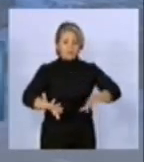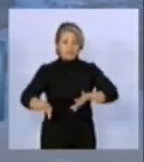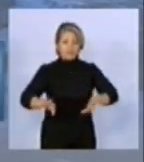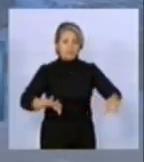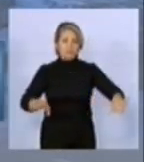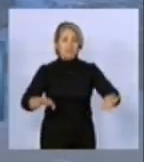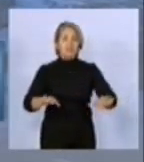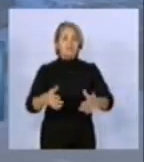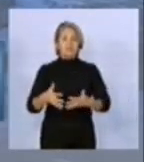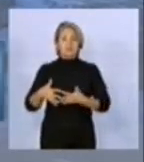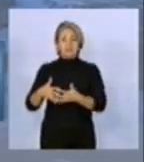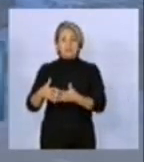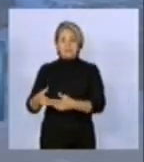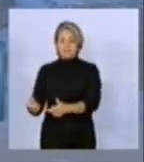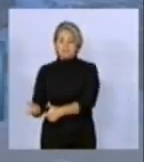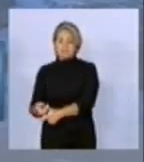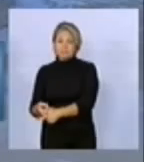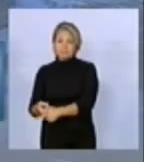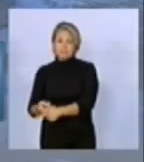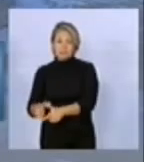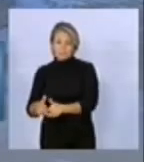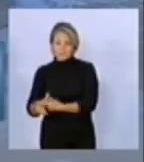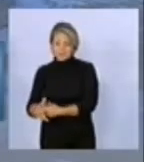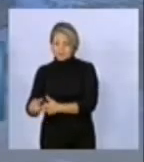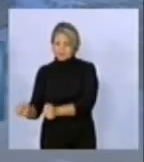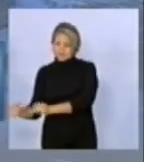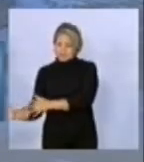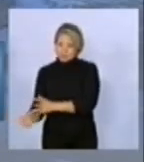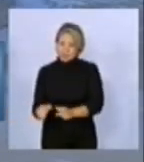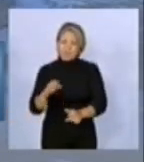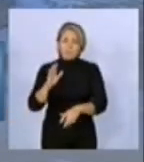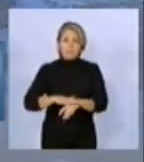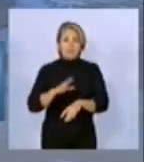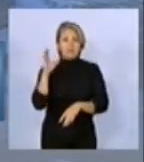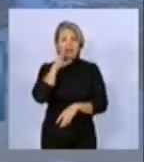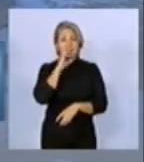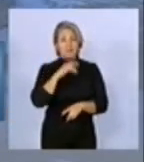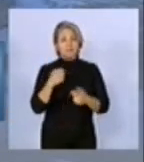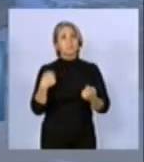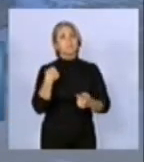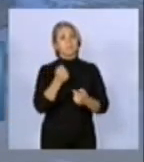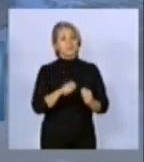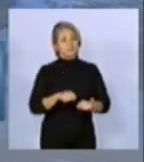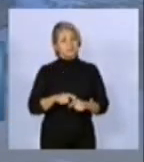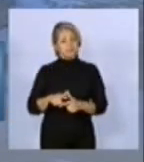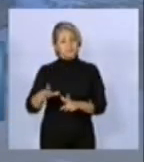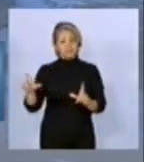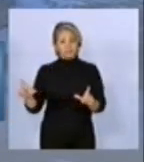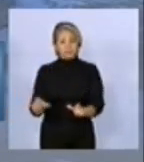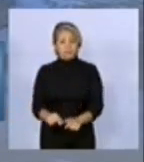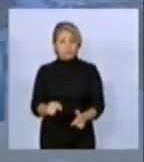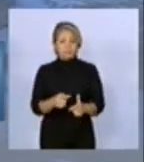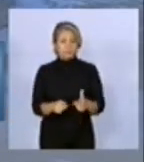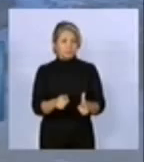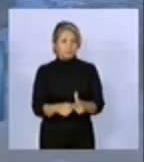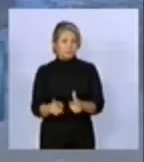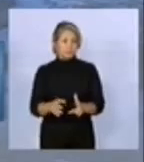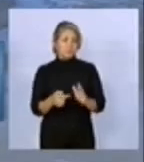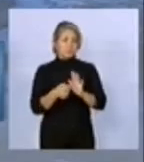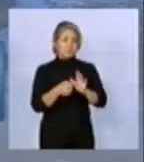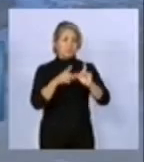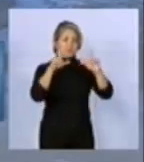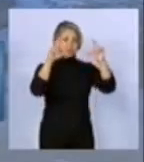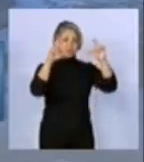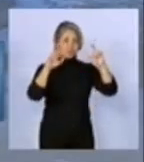a máquina possa colher mais rápido a gente pode eh diminuir a eficência do Terraço e causar problemas como esse da foto